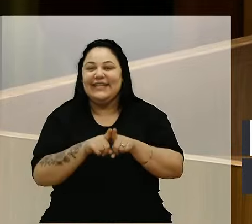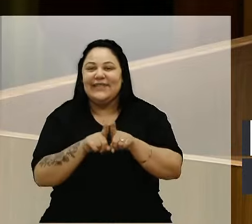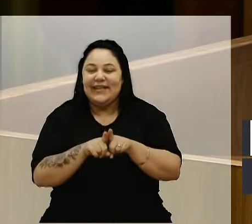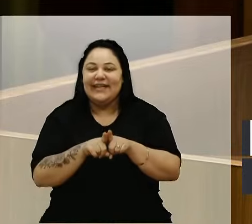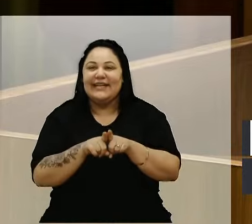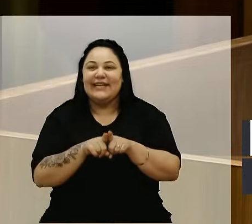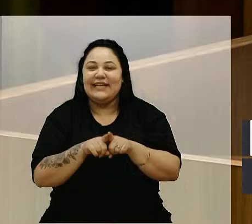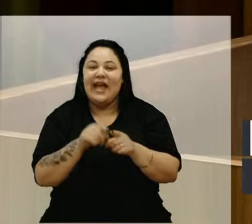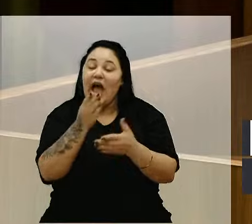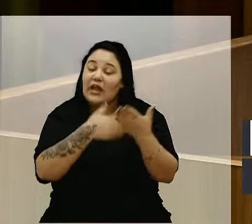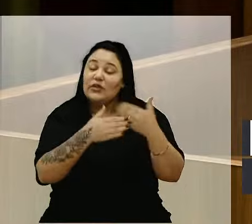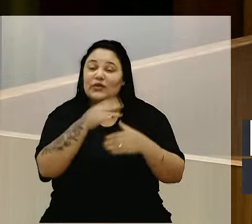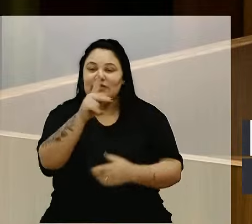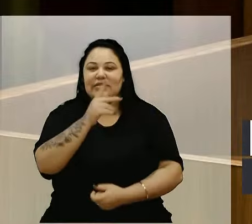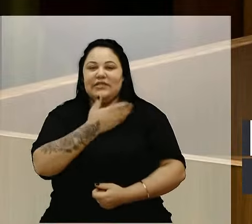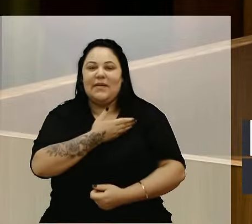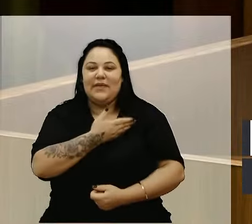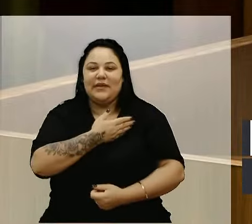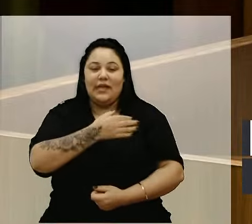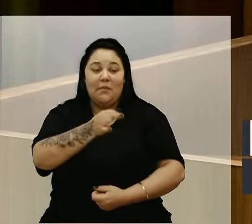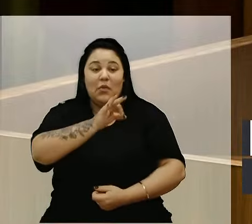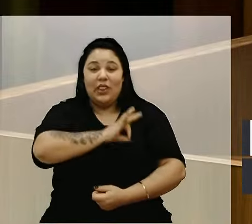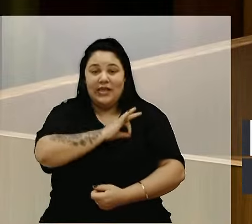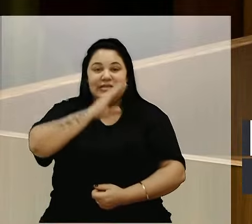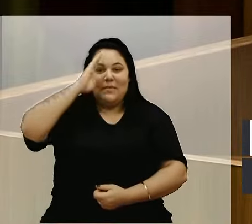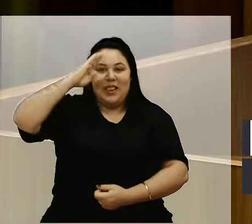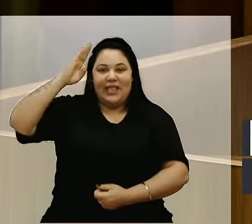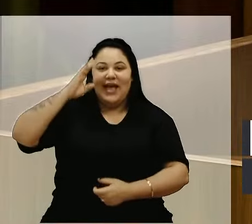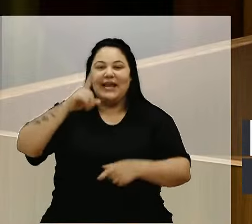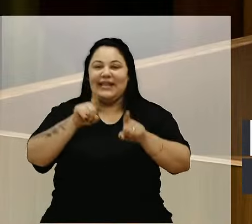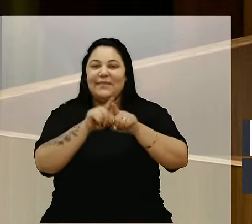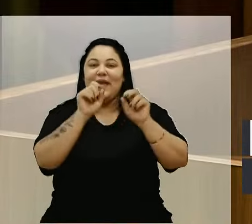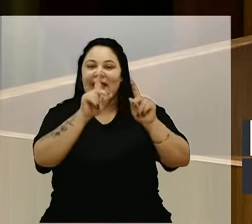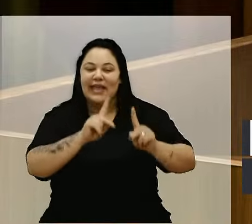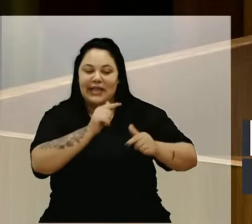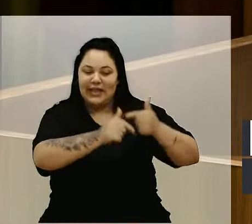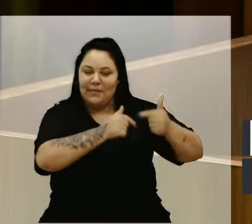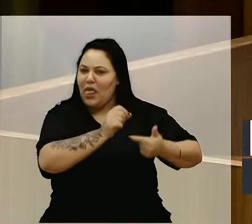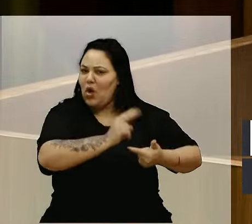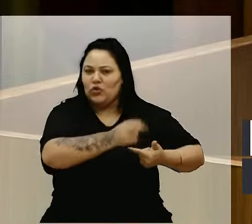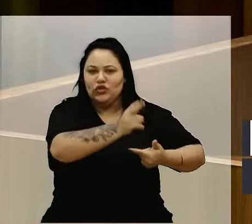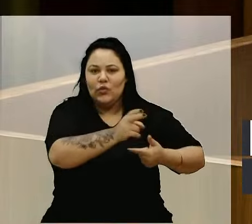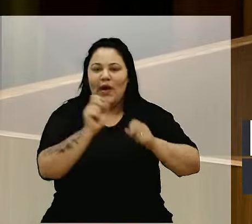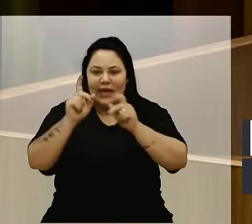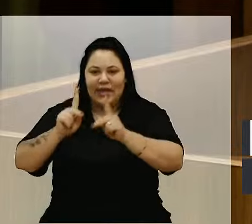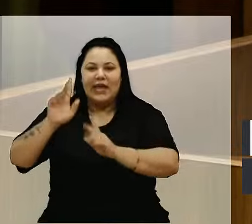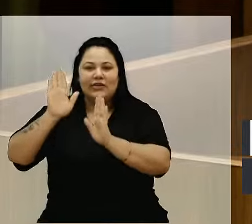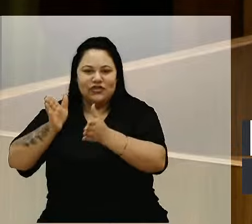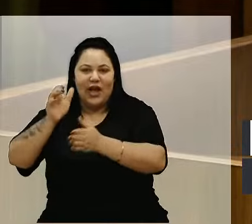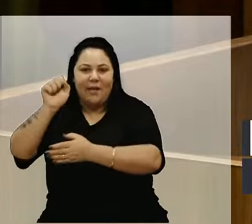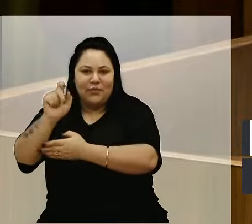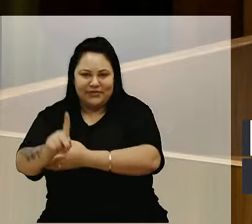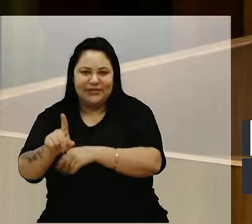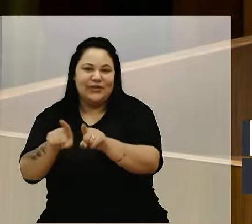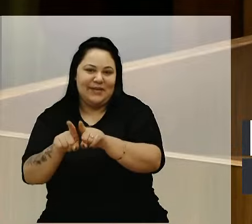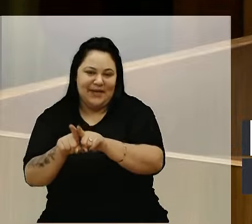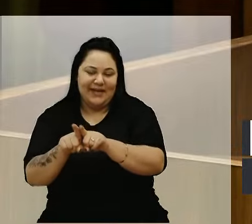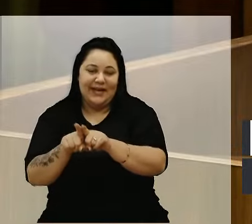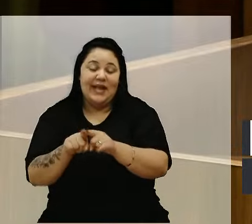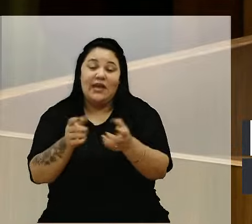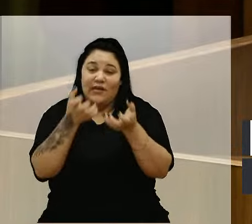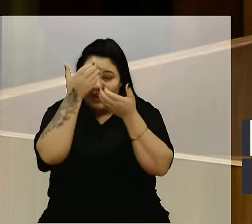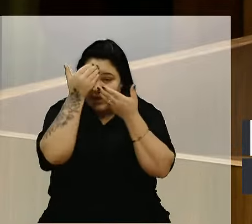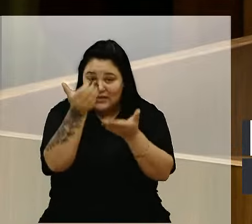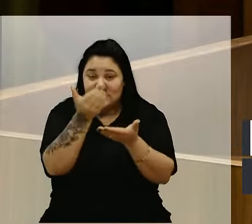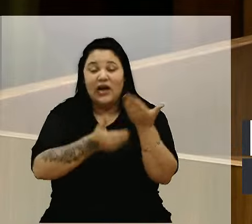E também a todos os teus amigos da Brigada Militar, tanto quem está na ativa e também quem já cumpriu o seu dever. Eu quero agradecer a